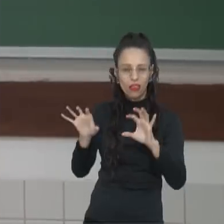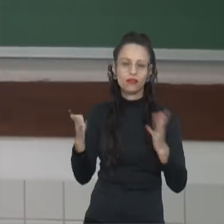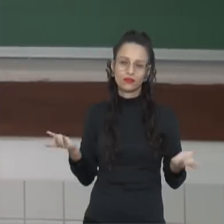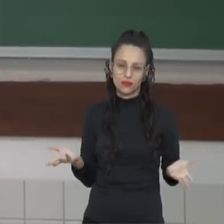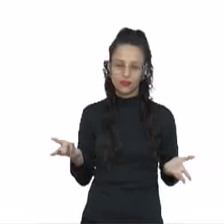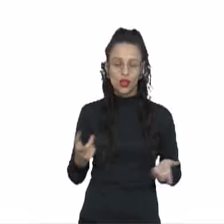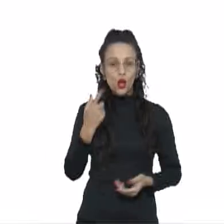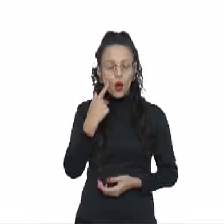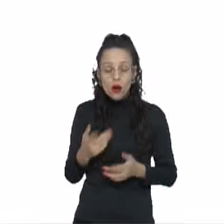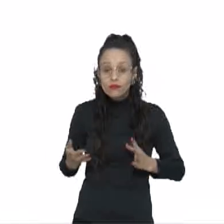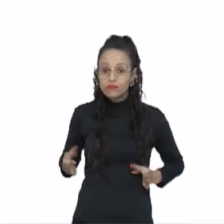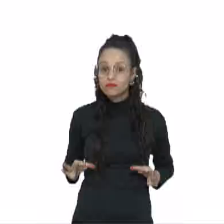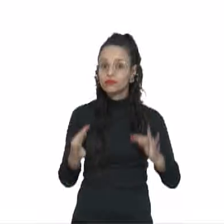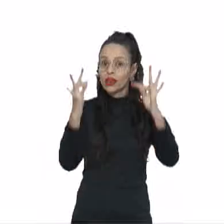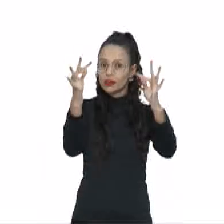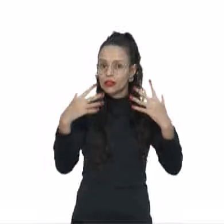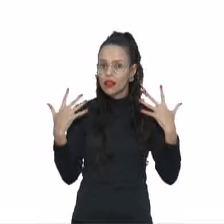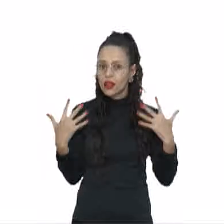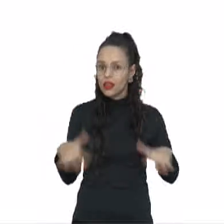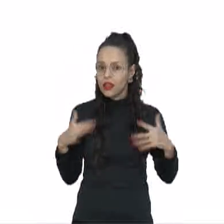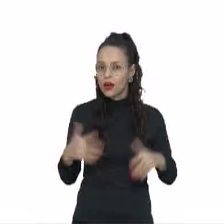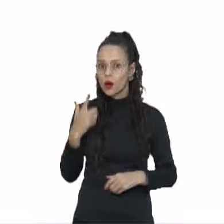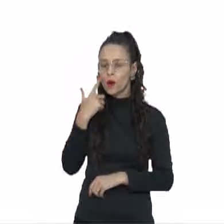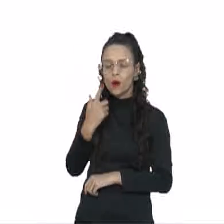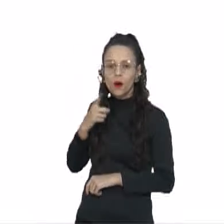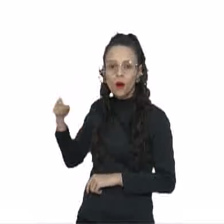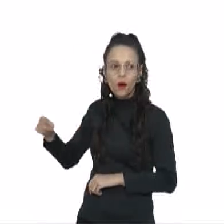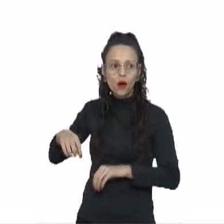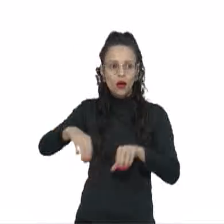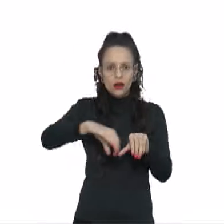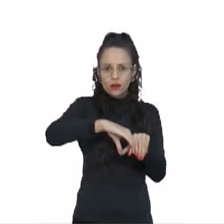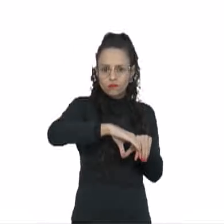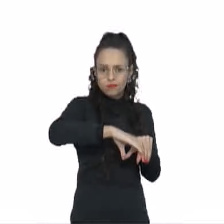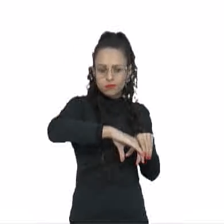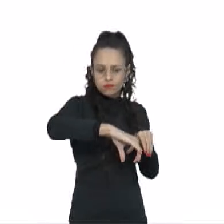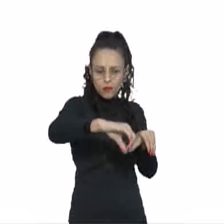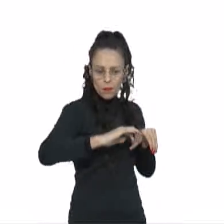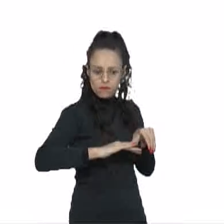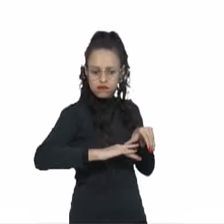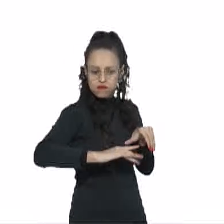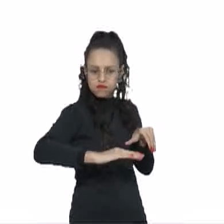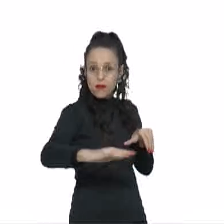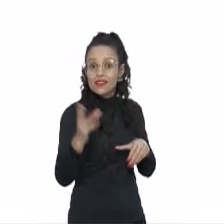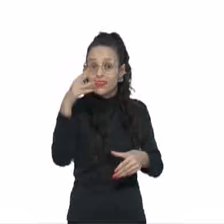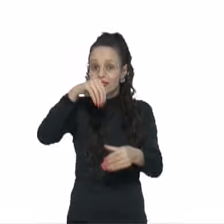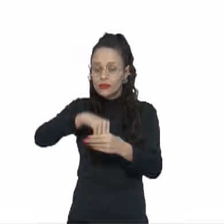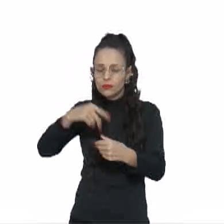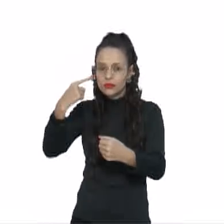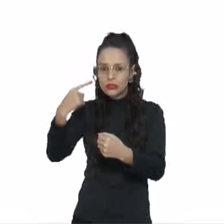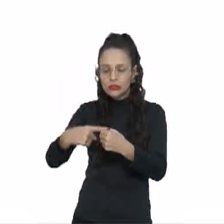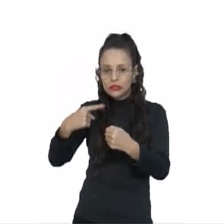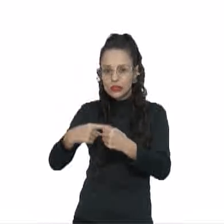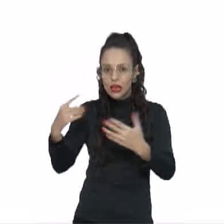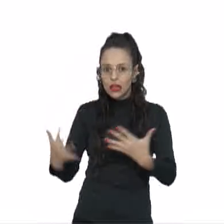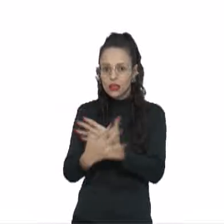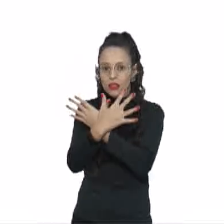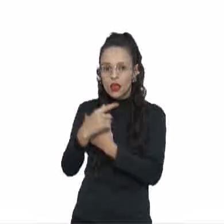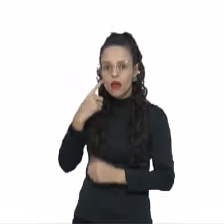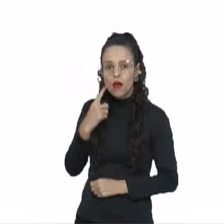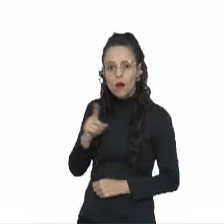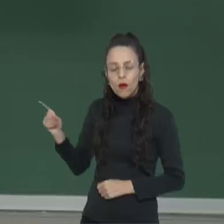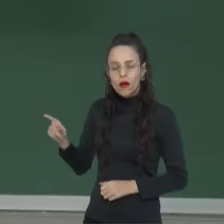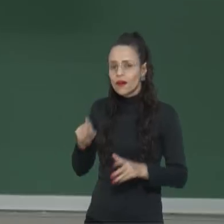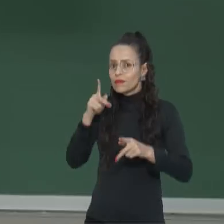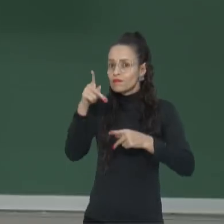tecnologia impressionante com sistemas de esgoto dentro das cidades incas. Nós estamos falando de uma